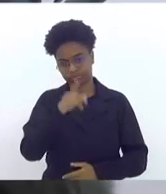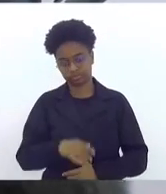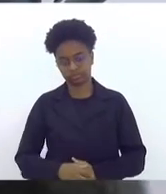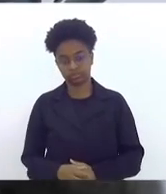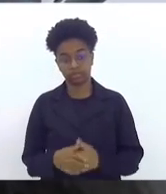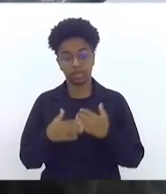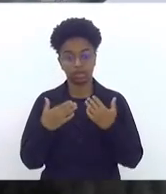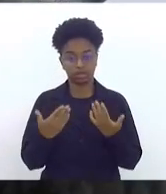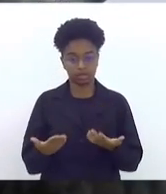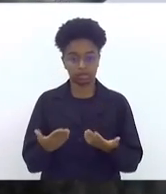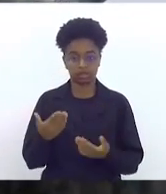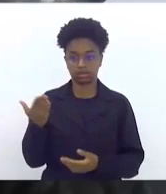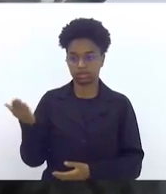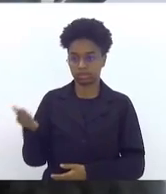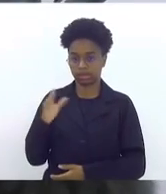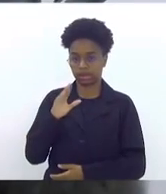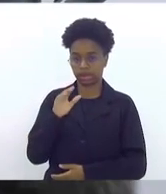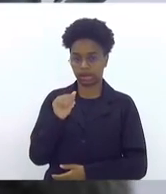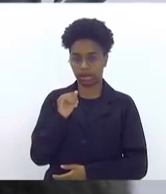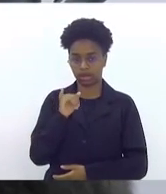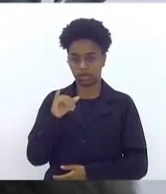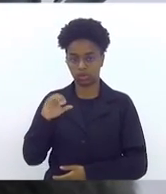doutor Caio, por favor,